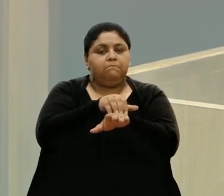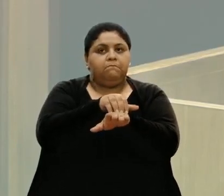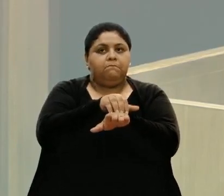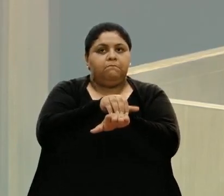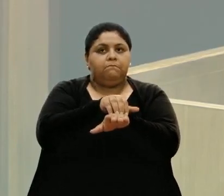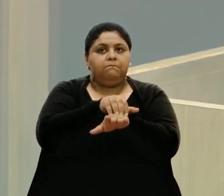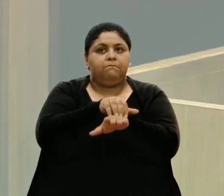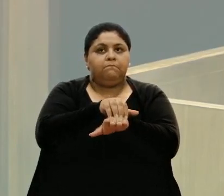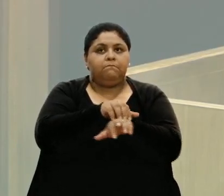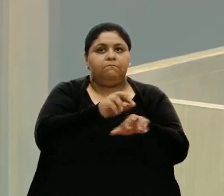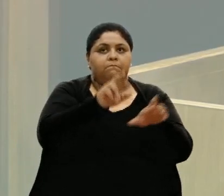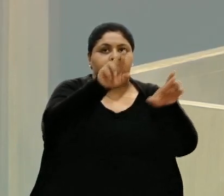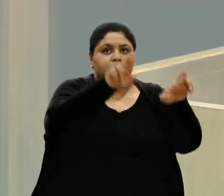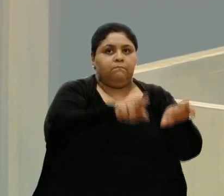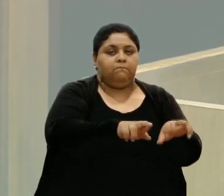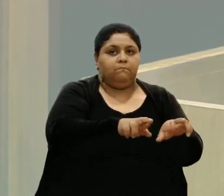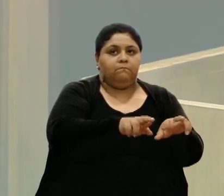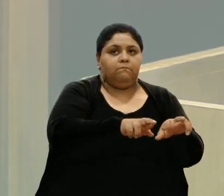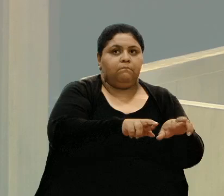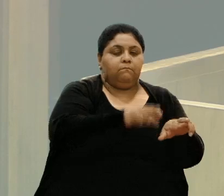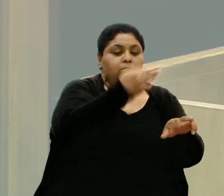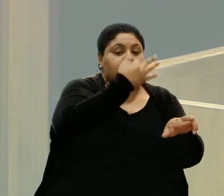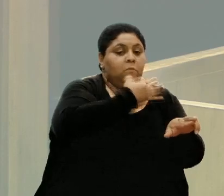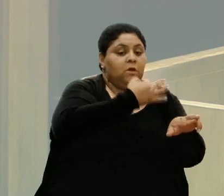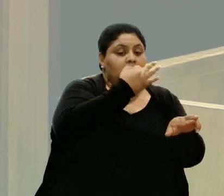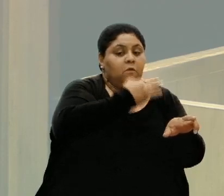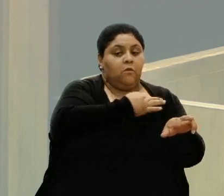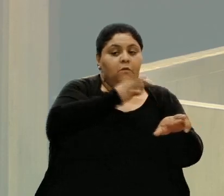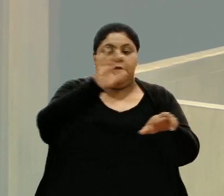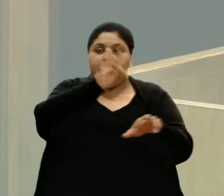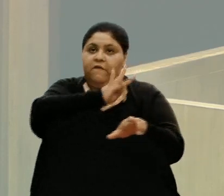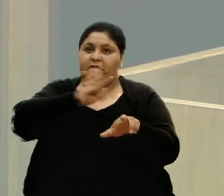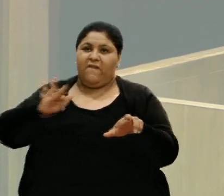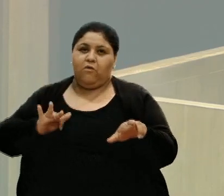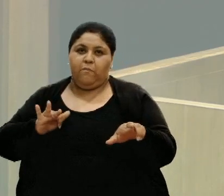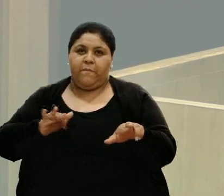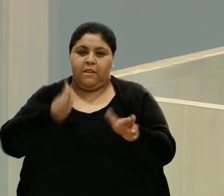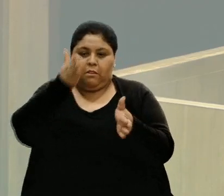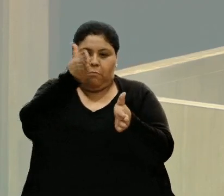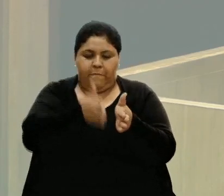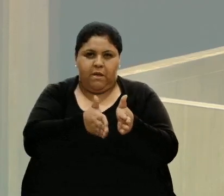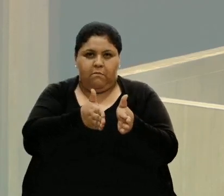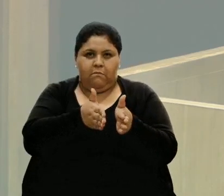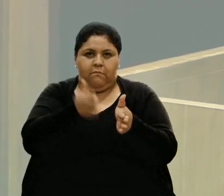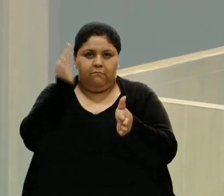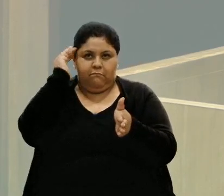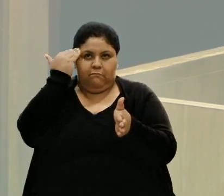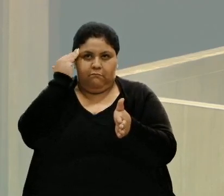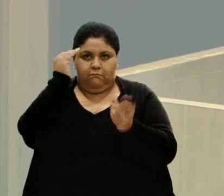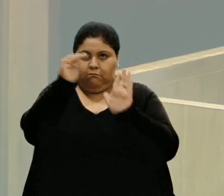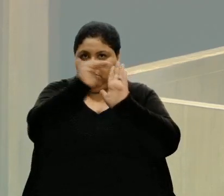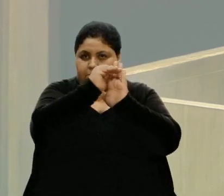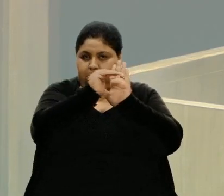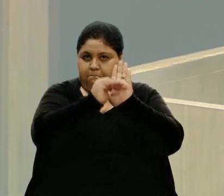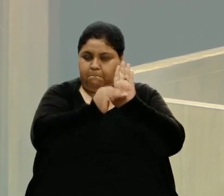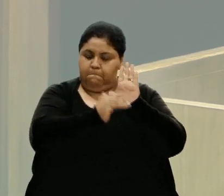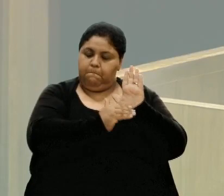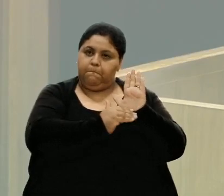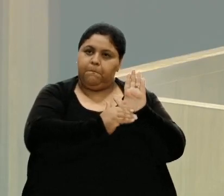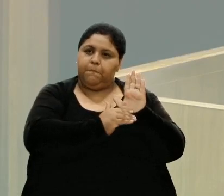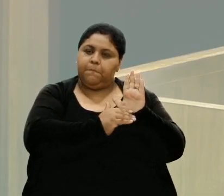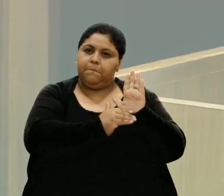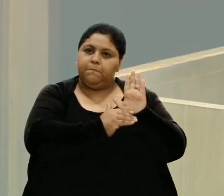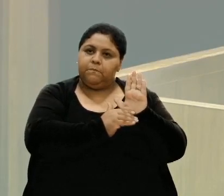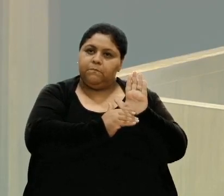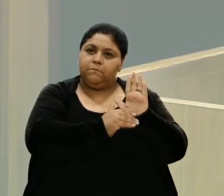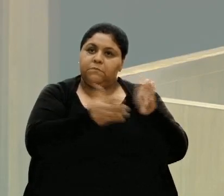que fica localizado entre os municípios de Caxias do Sul e Farroupilha. Um roteiro coberto de garra,